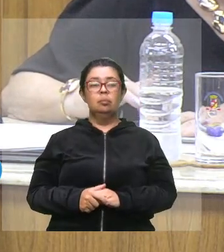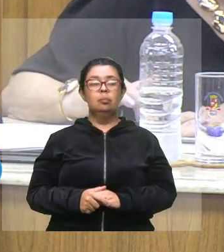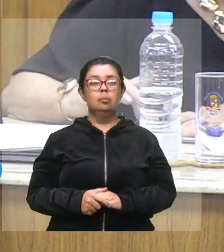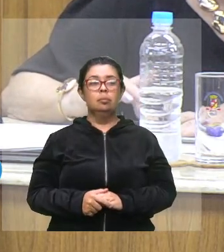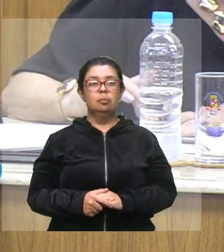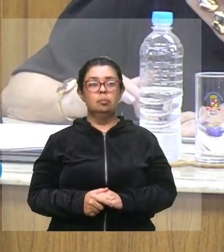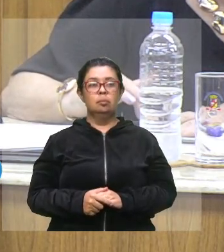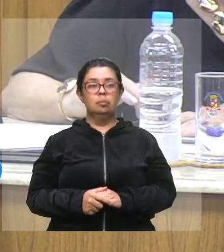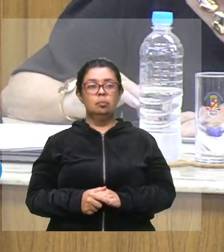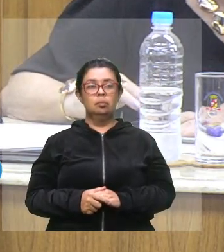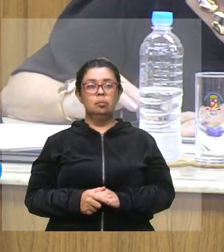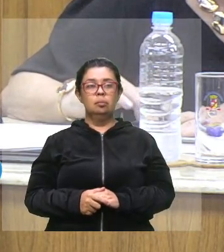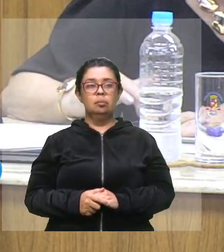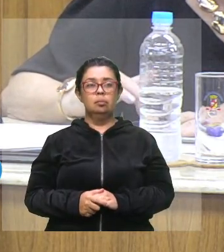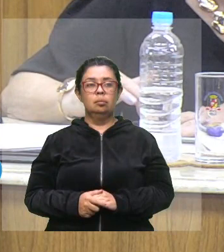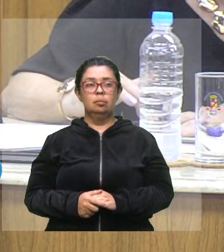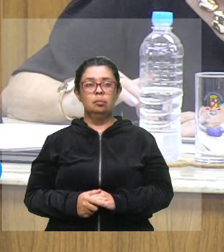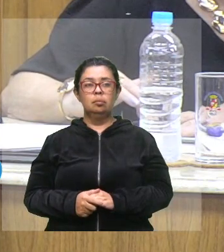sem